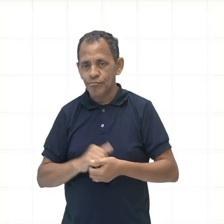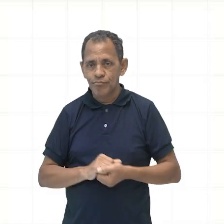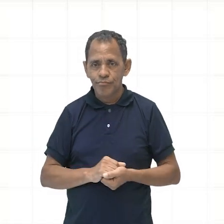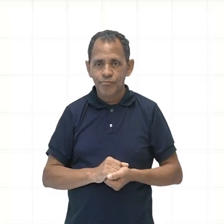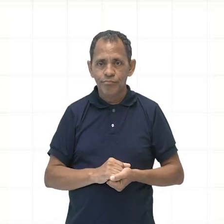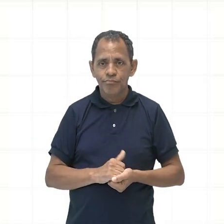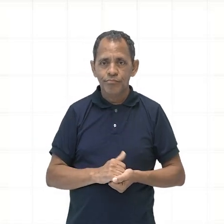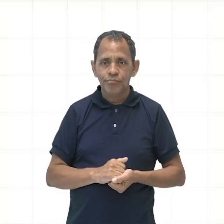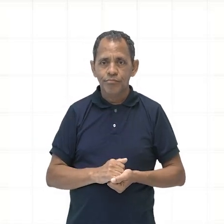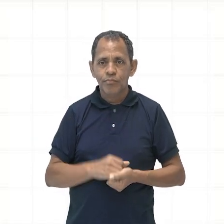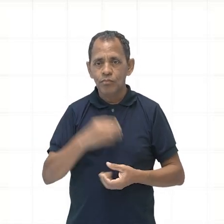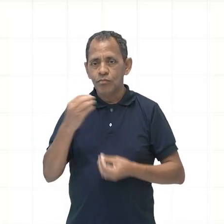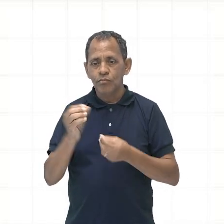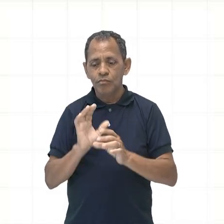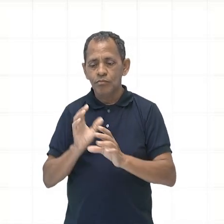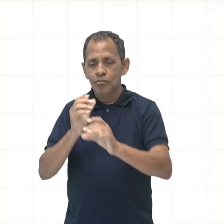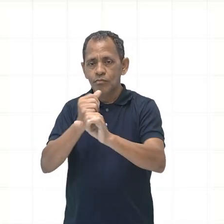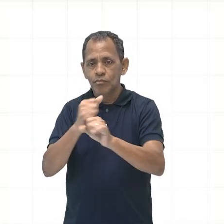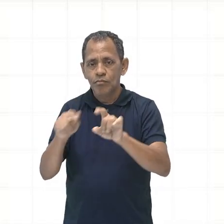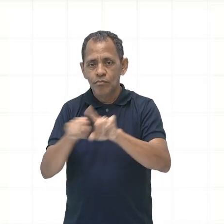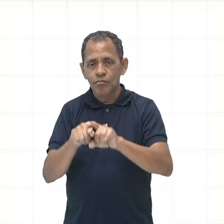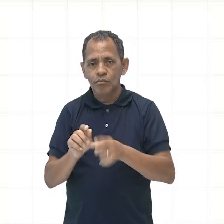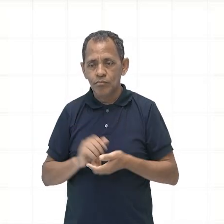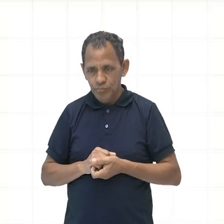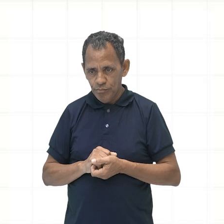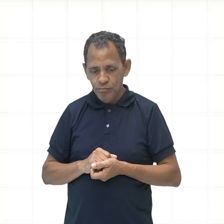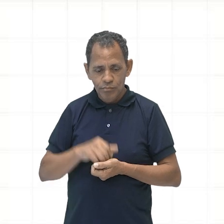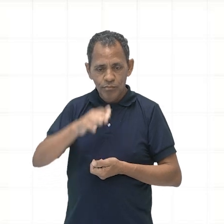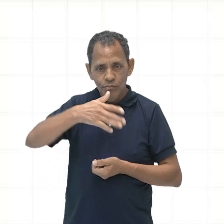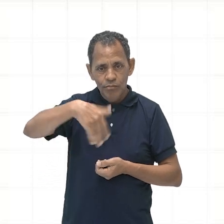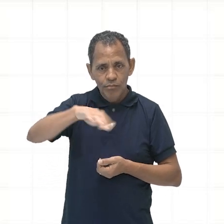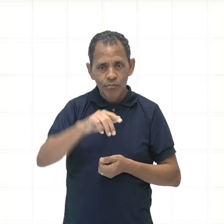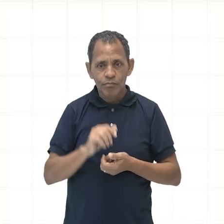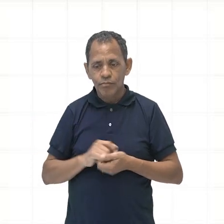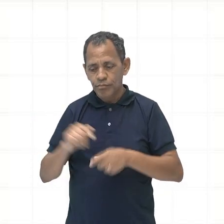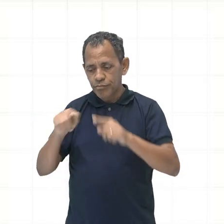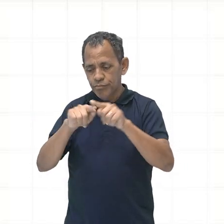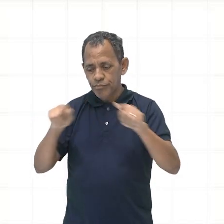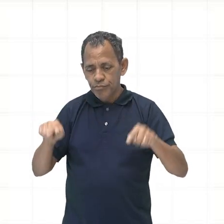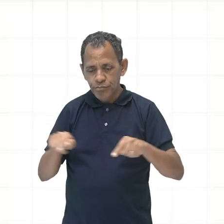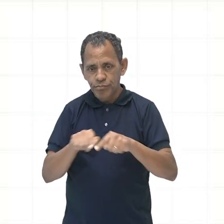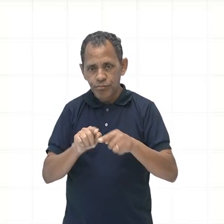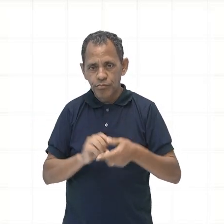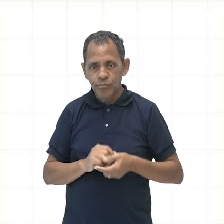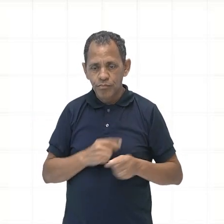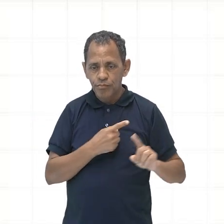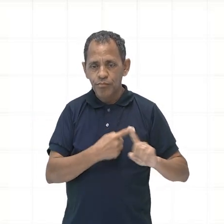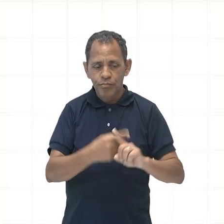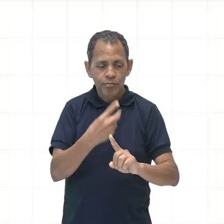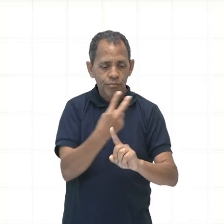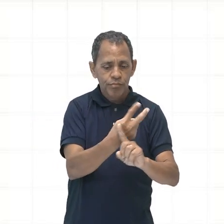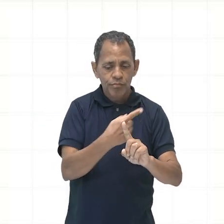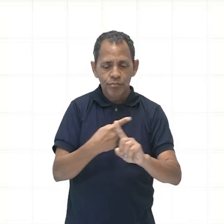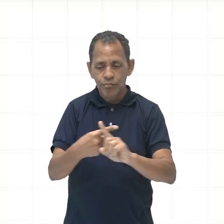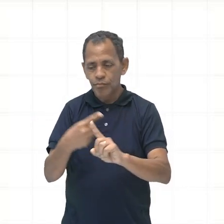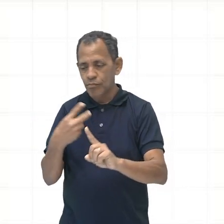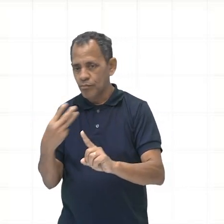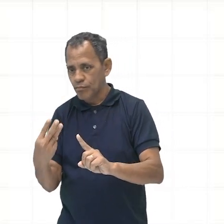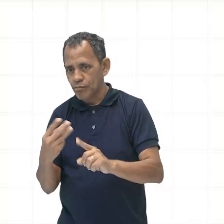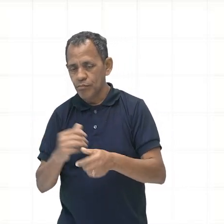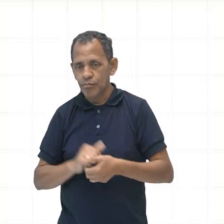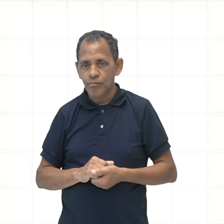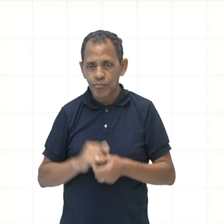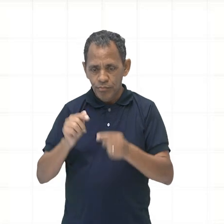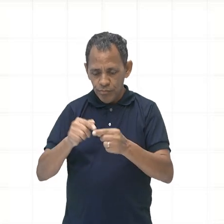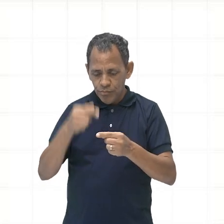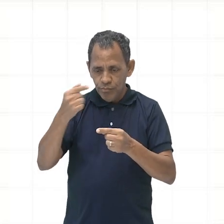retângulo. Como é que calcula a área de um retângulo? Multiplica o 2 e o 3. Então, para determinar o volume, eu vou multiplicar depois